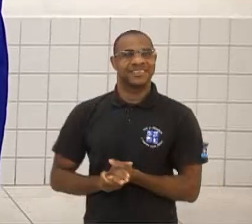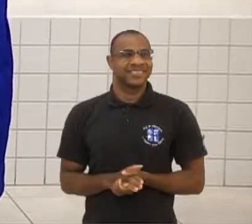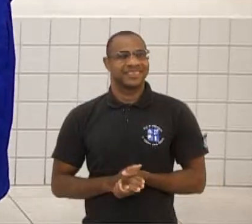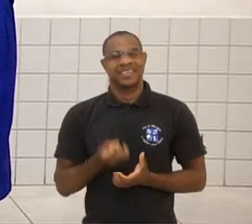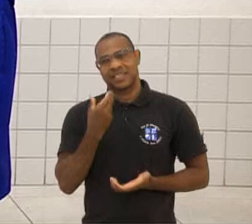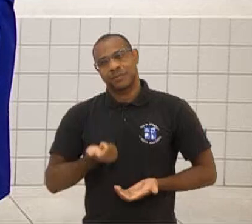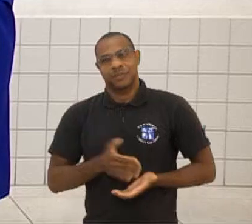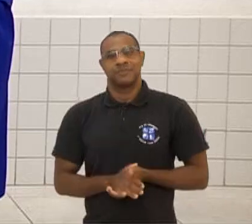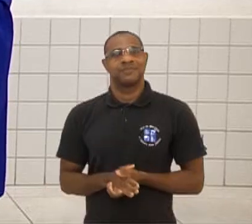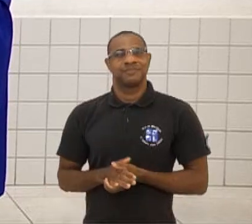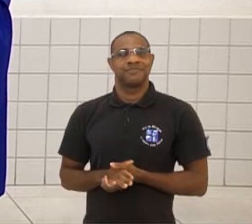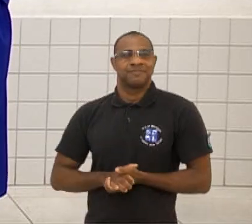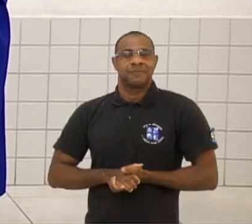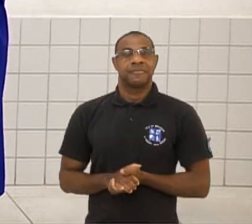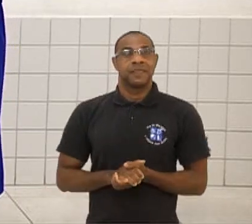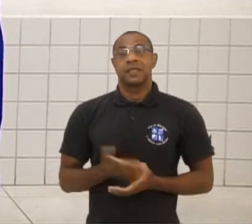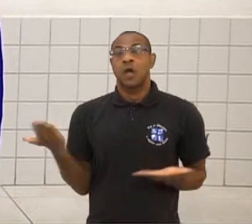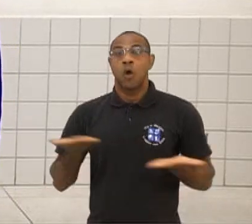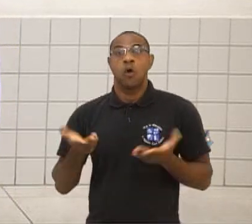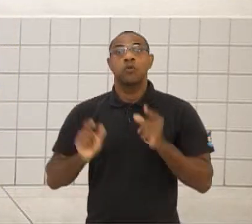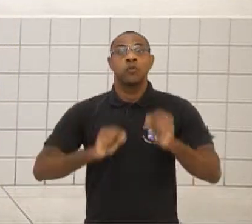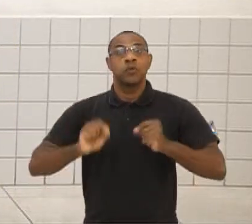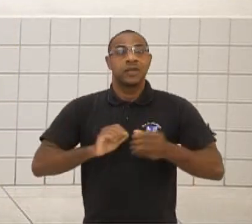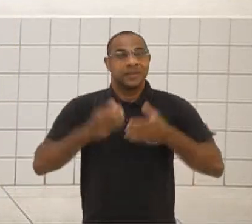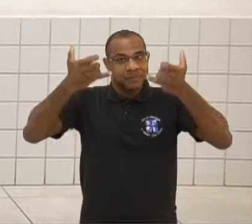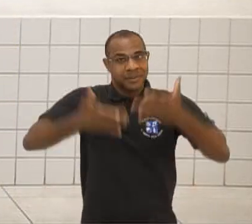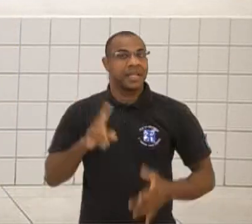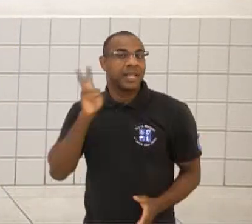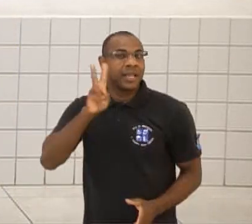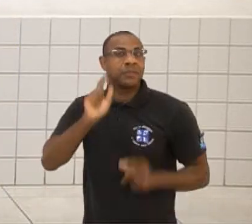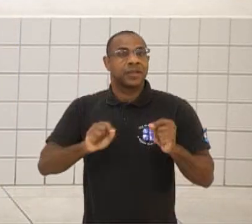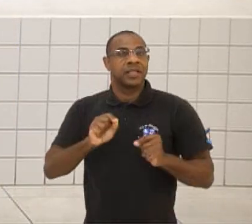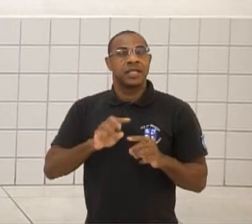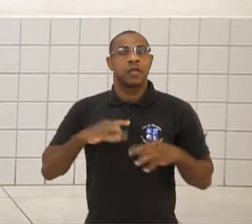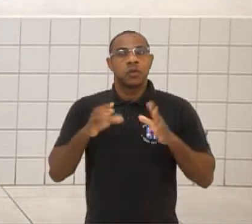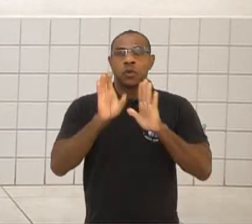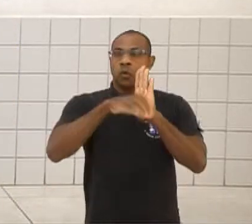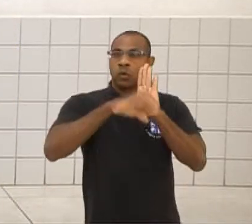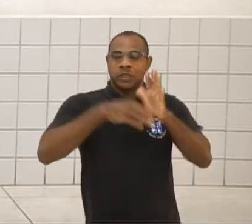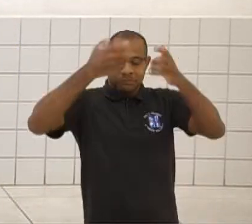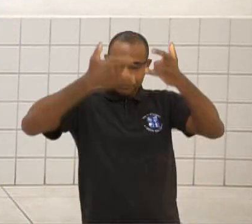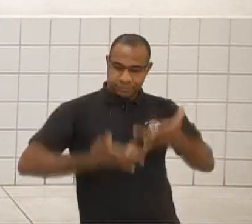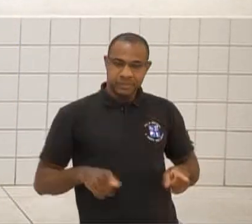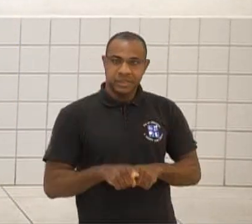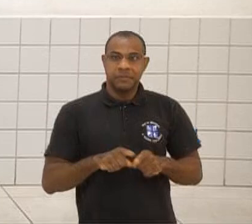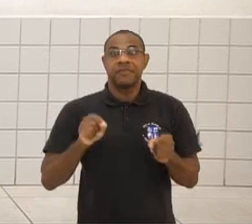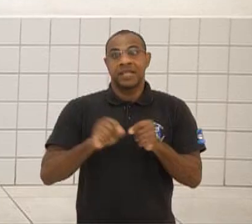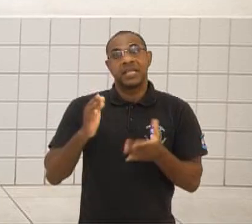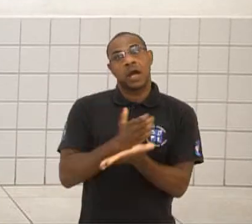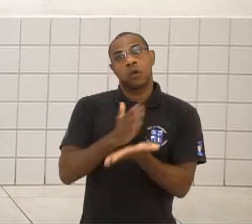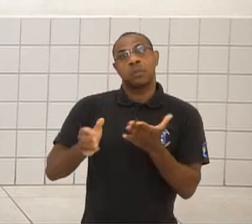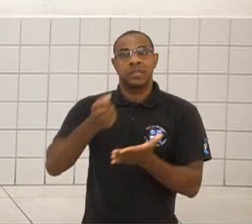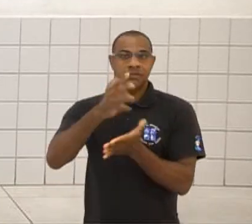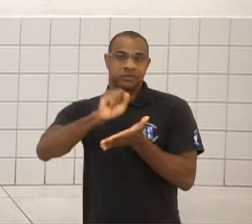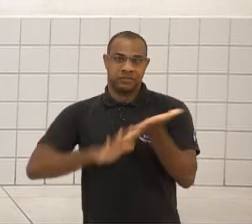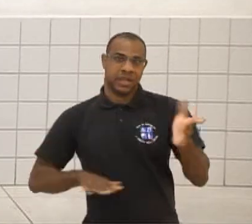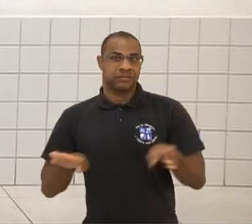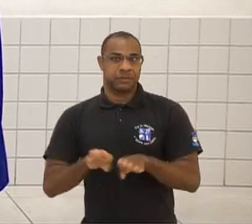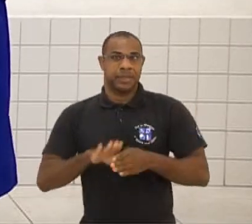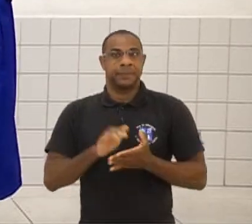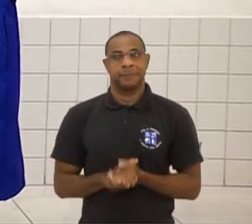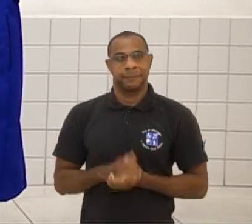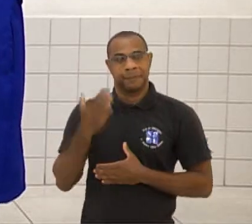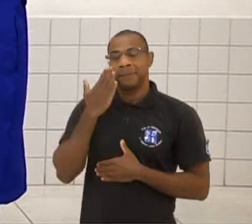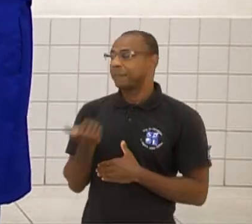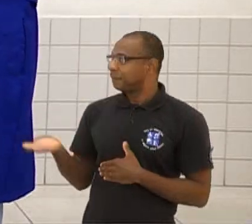que bom. Vamos lá, então? E na aula de hoje, nós vamos relembrar todos esses conceitos e fazer alguns exercícios sobre isso também. Vamos lá?